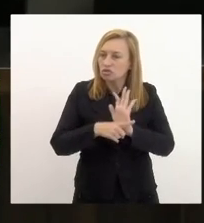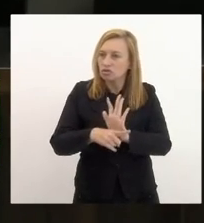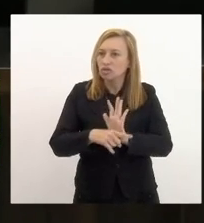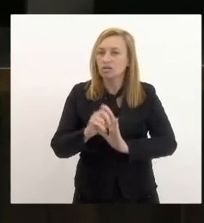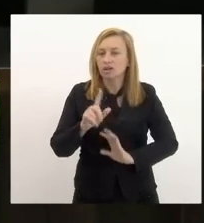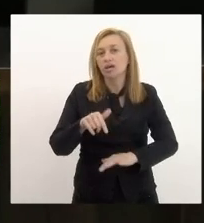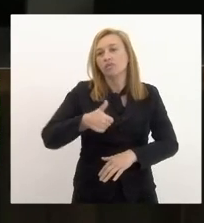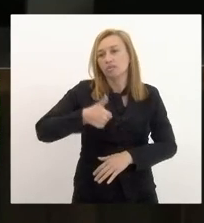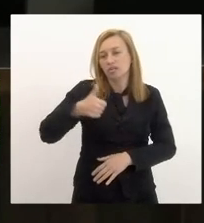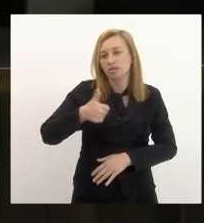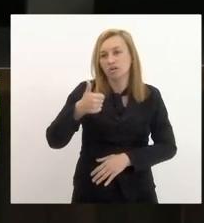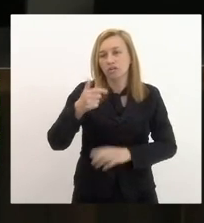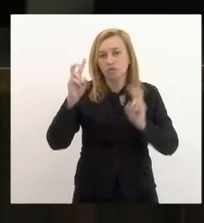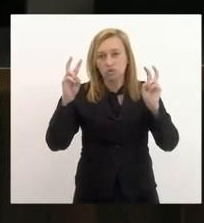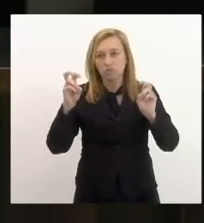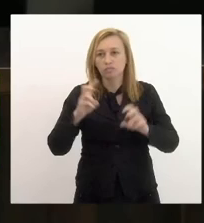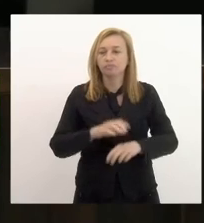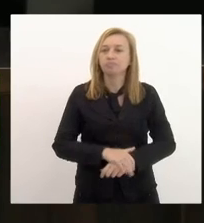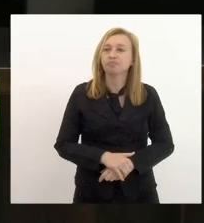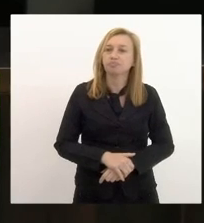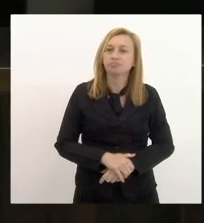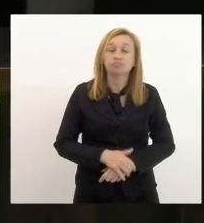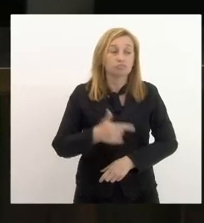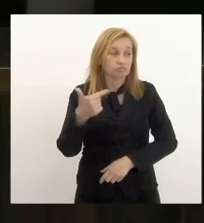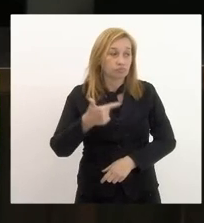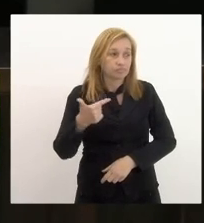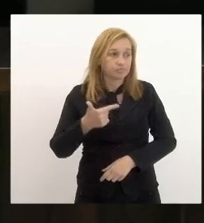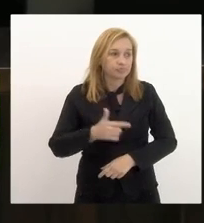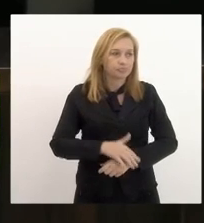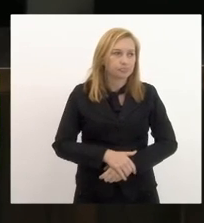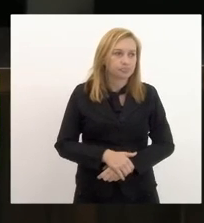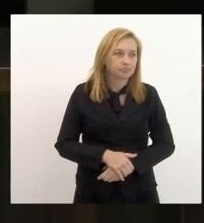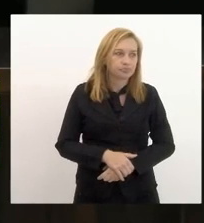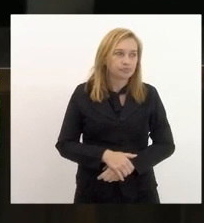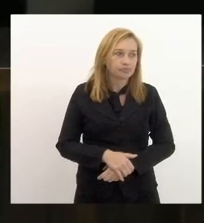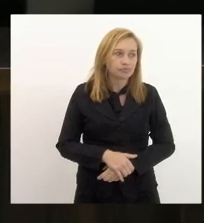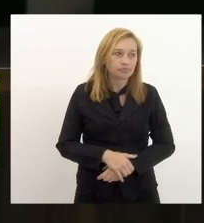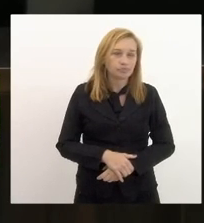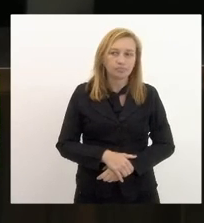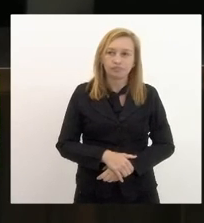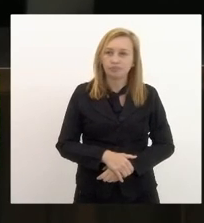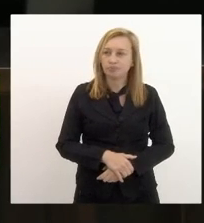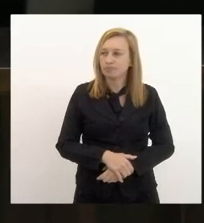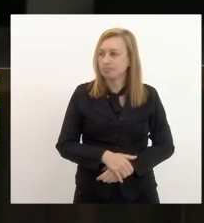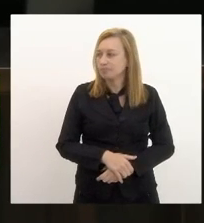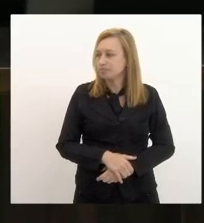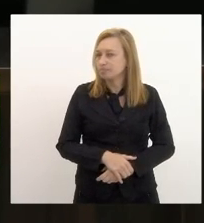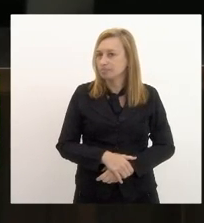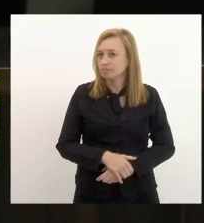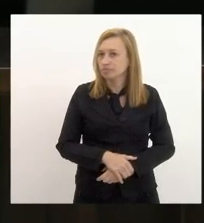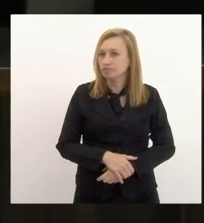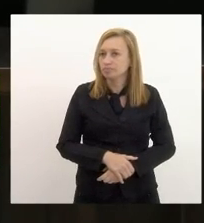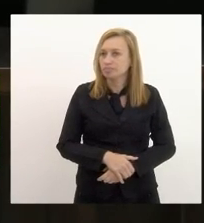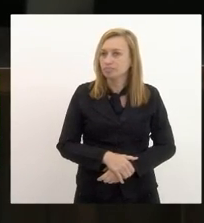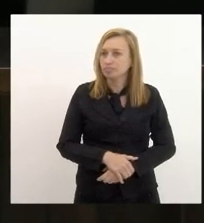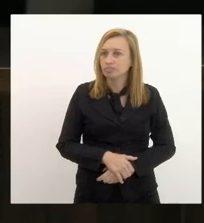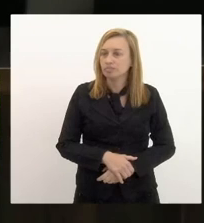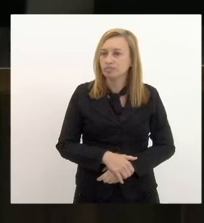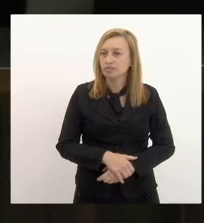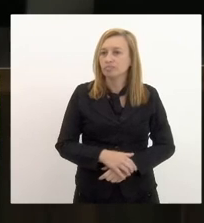essa é a primeira questão a segunda o que é que eu tô na casa